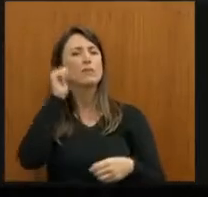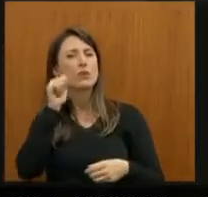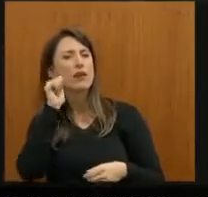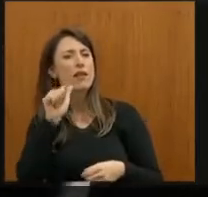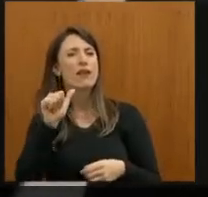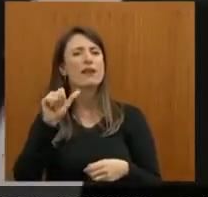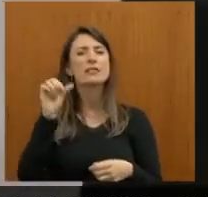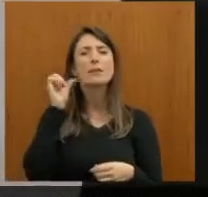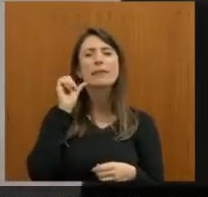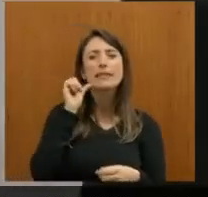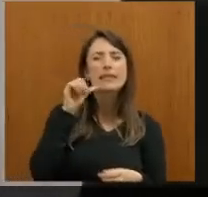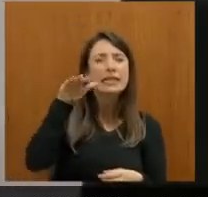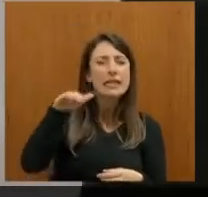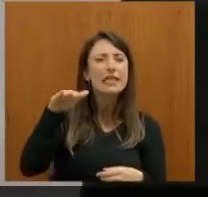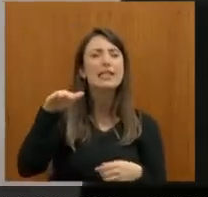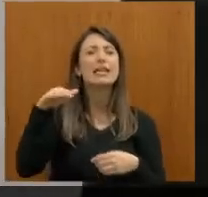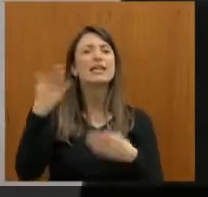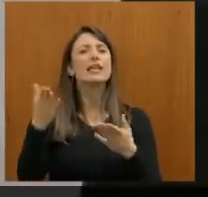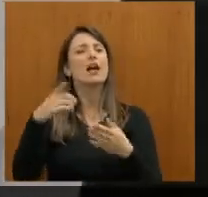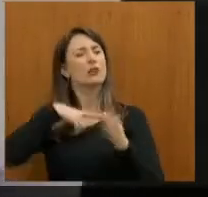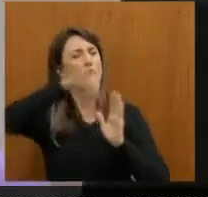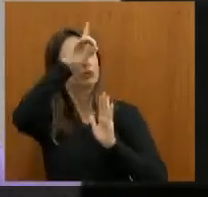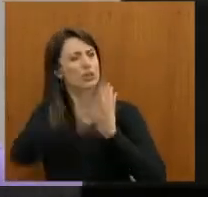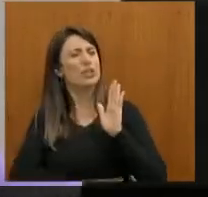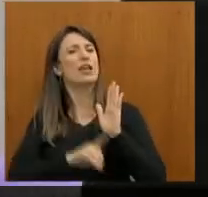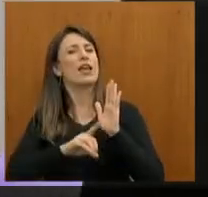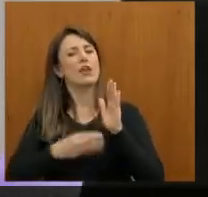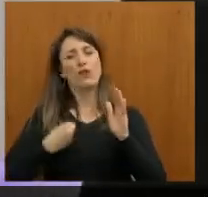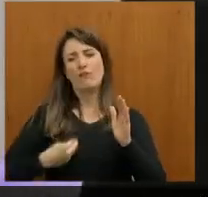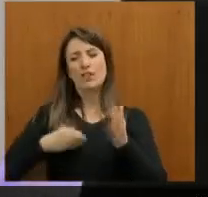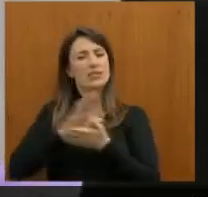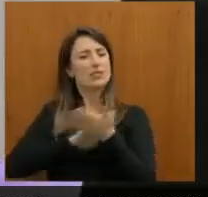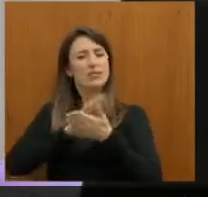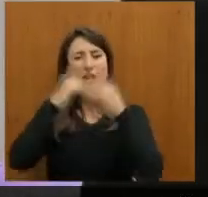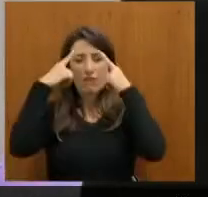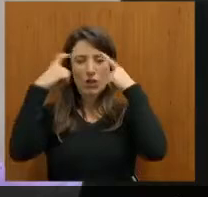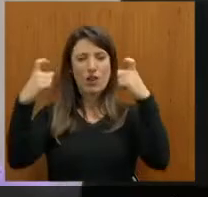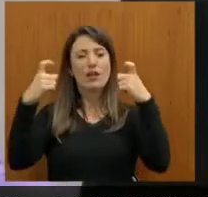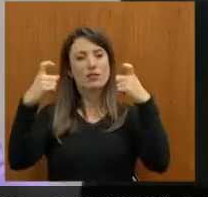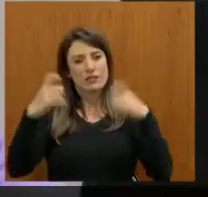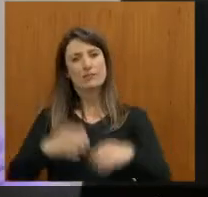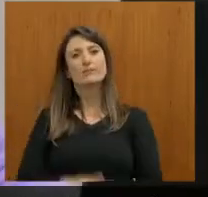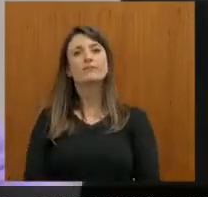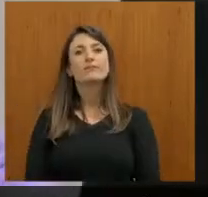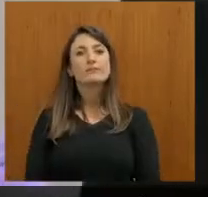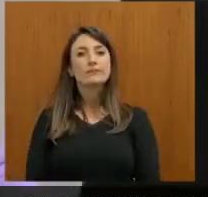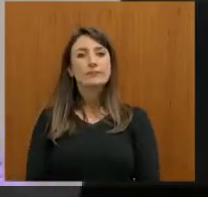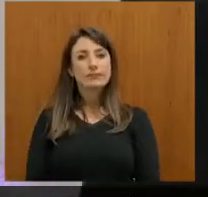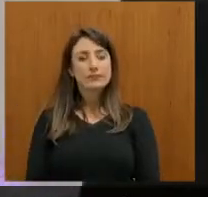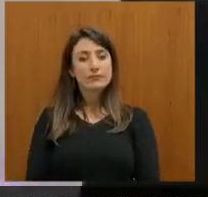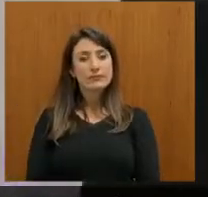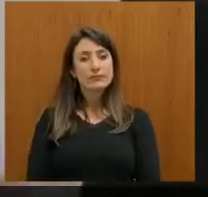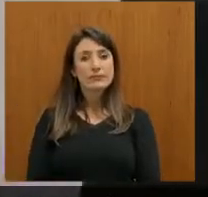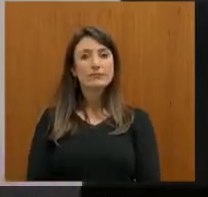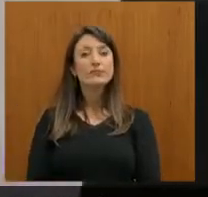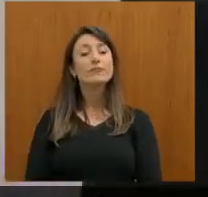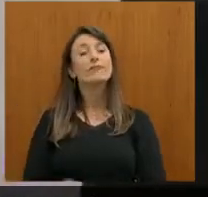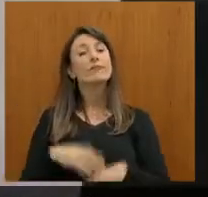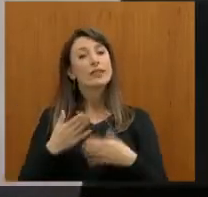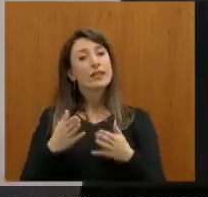uma vida sem violência e eu quero destacar antes de ir fazer um breve